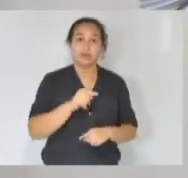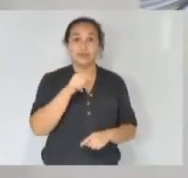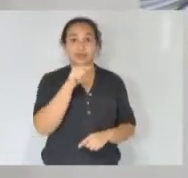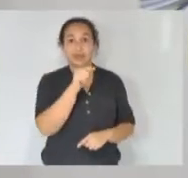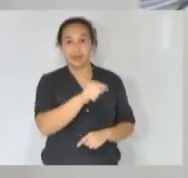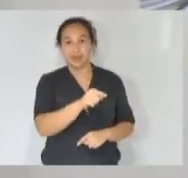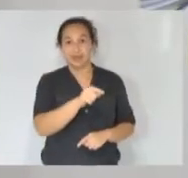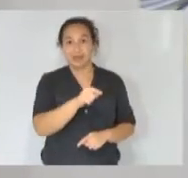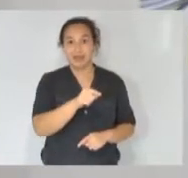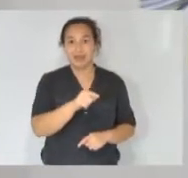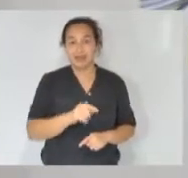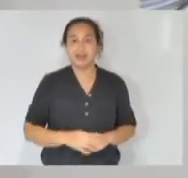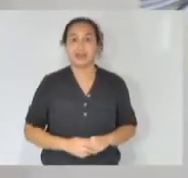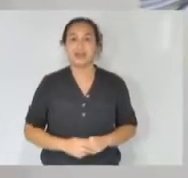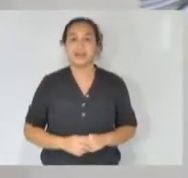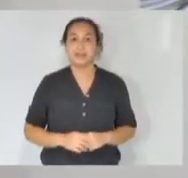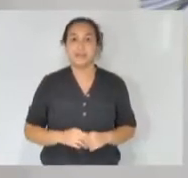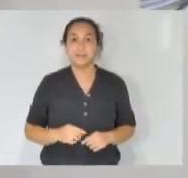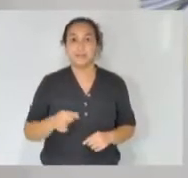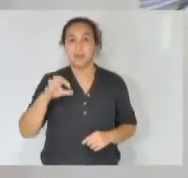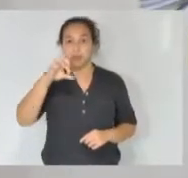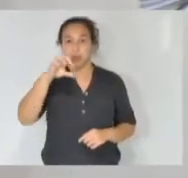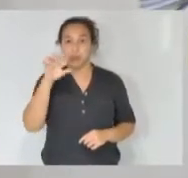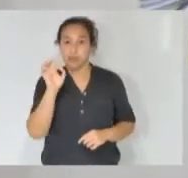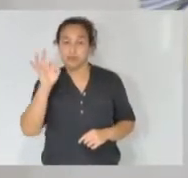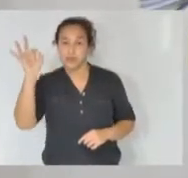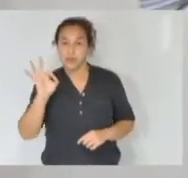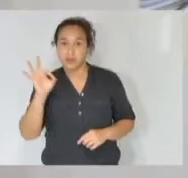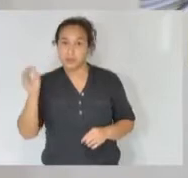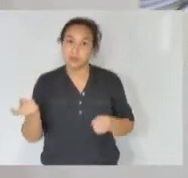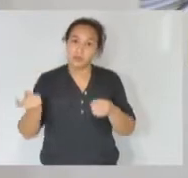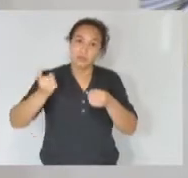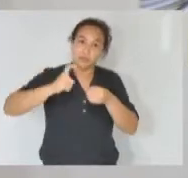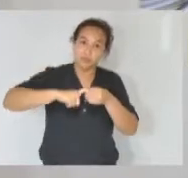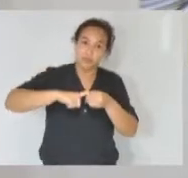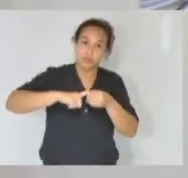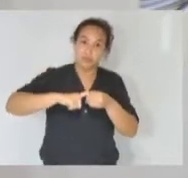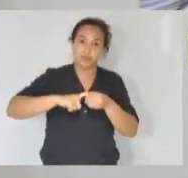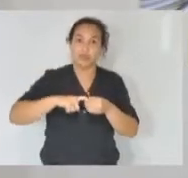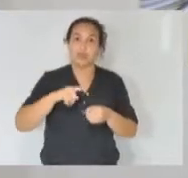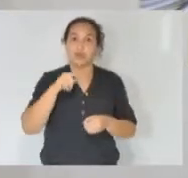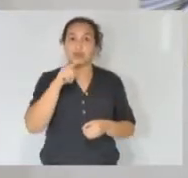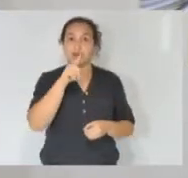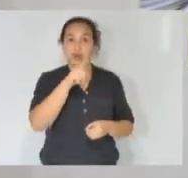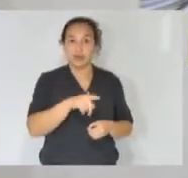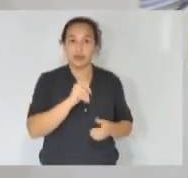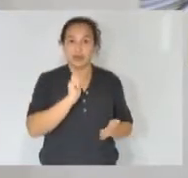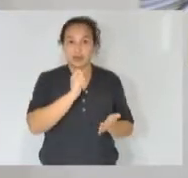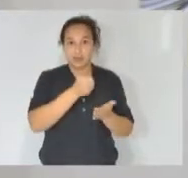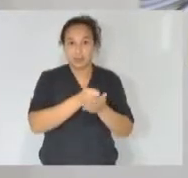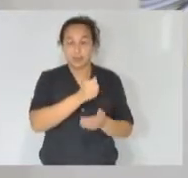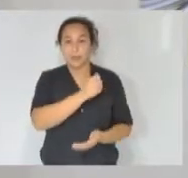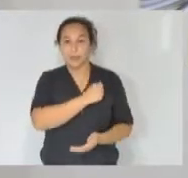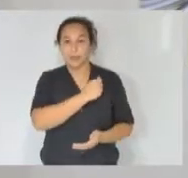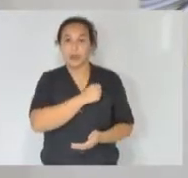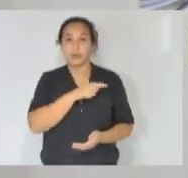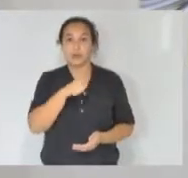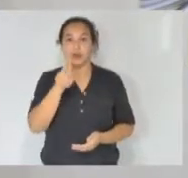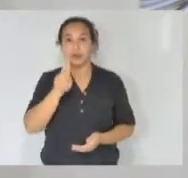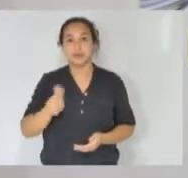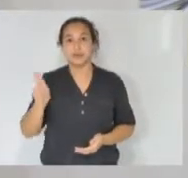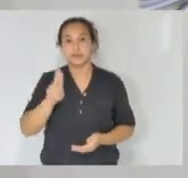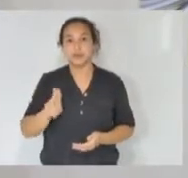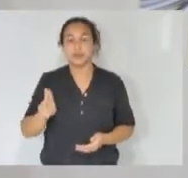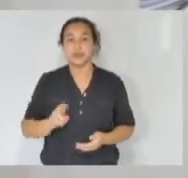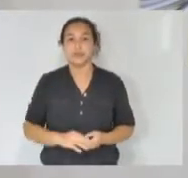custos administrativos e que 90% volte para quem efetuou a matrícula naquela universidade e